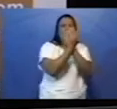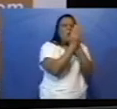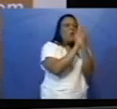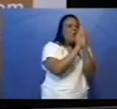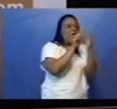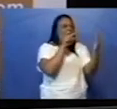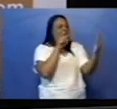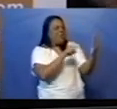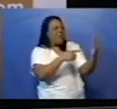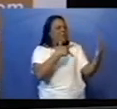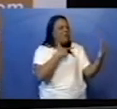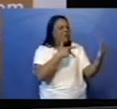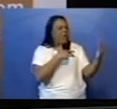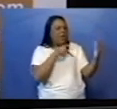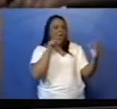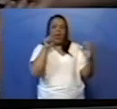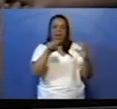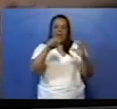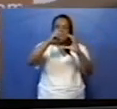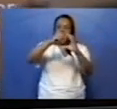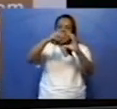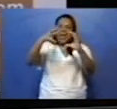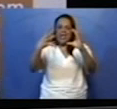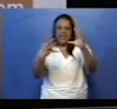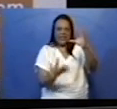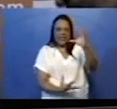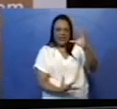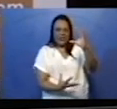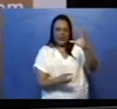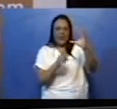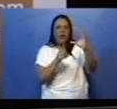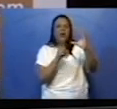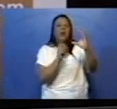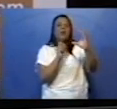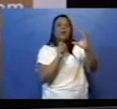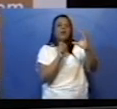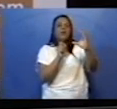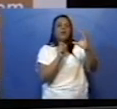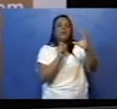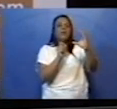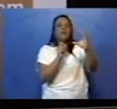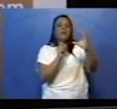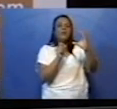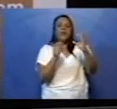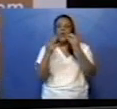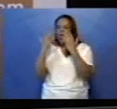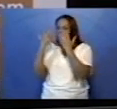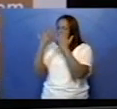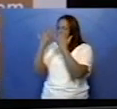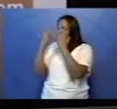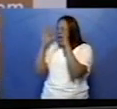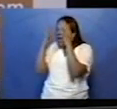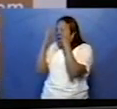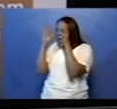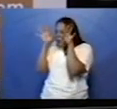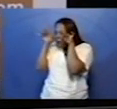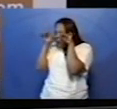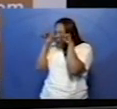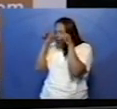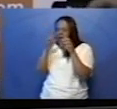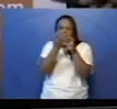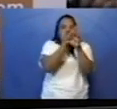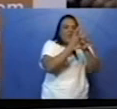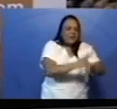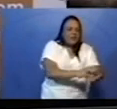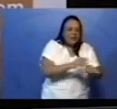feia. Então, essas características foram atribuídas a Emília. Quais características? Vazia, nascida, boba